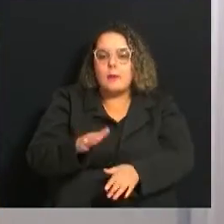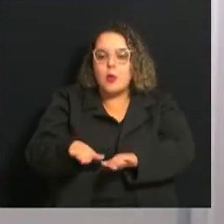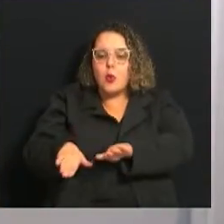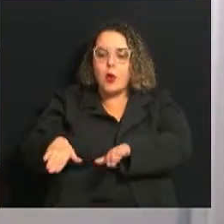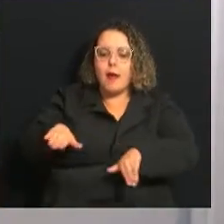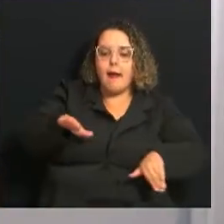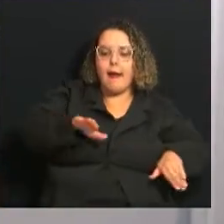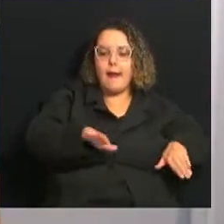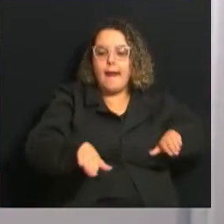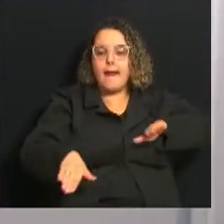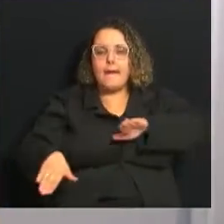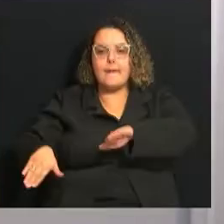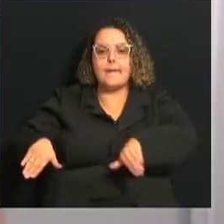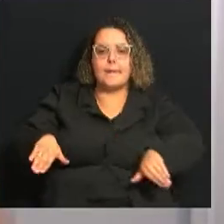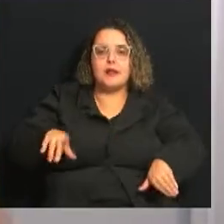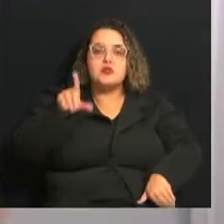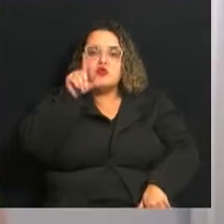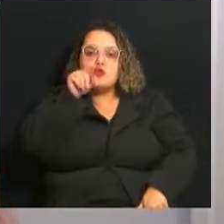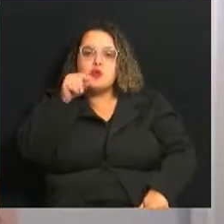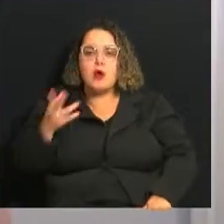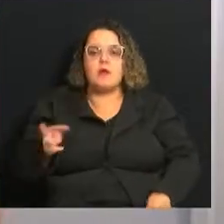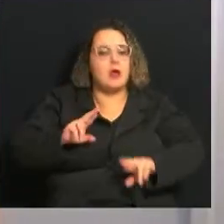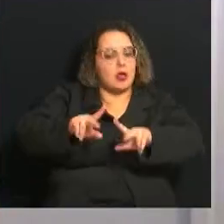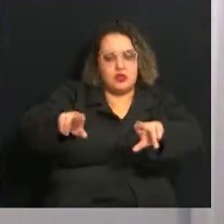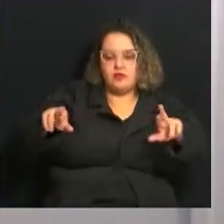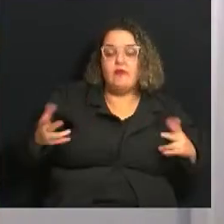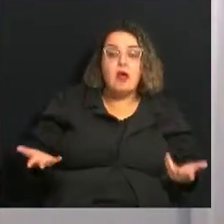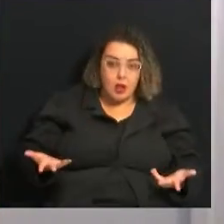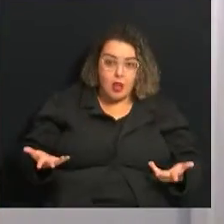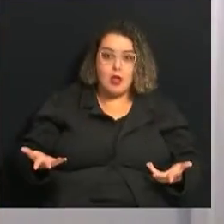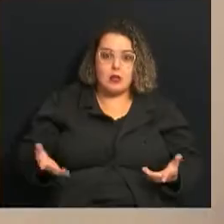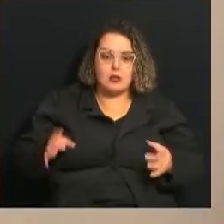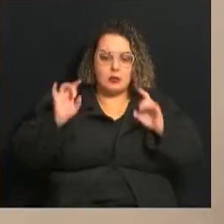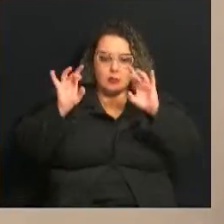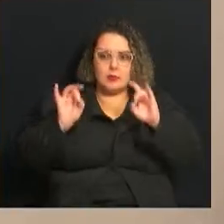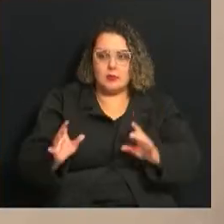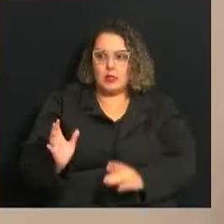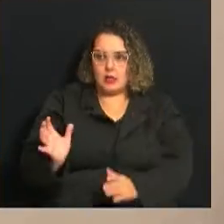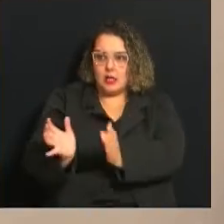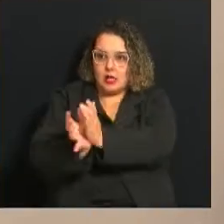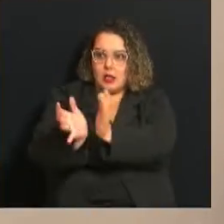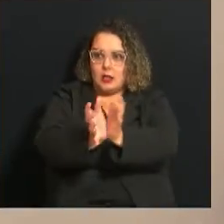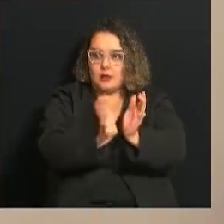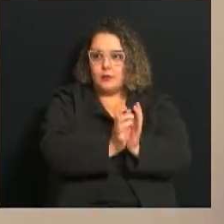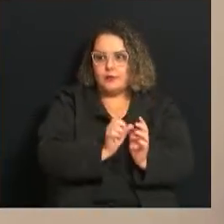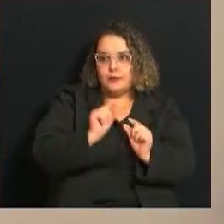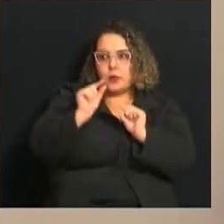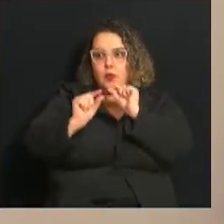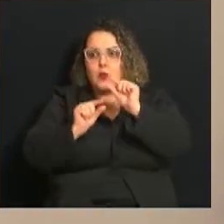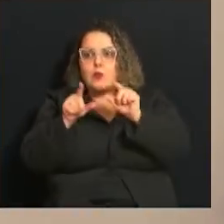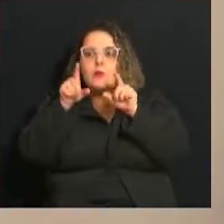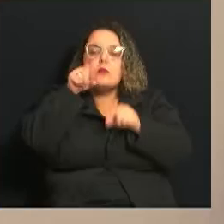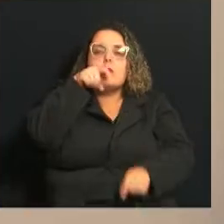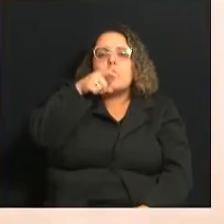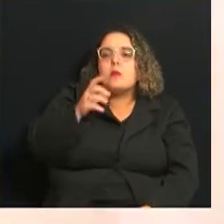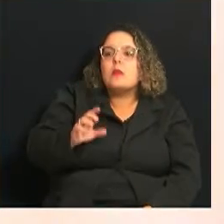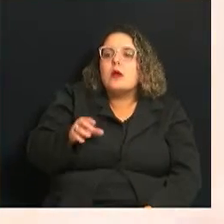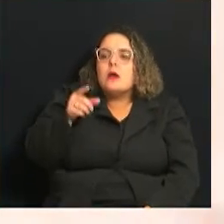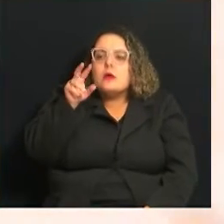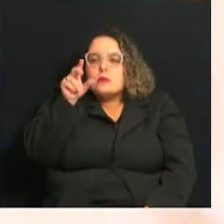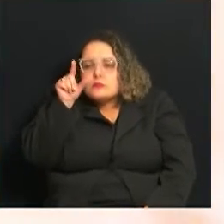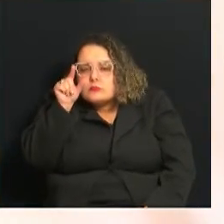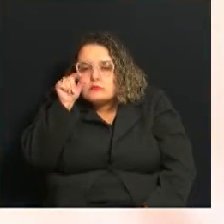gente acaba tendo essa especialidade, né, para cada grupo. Aos poucos, a pequena coruja se recupera.